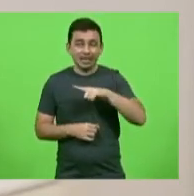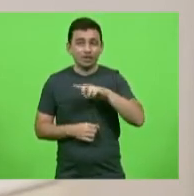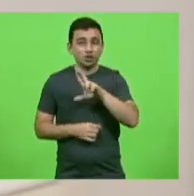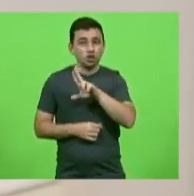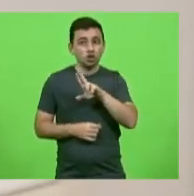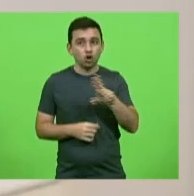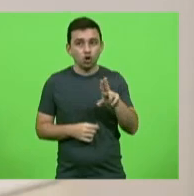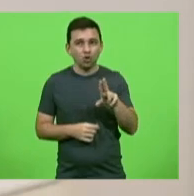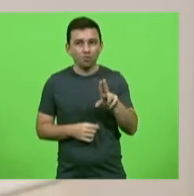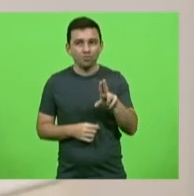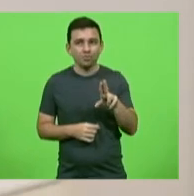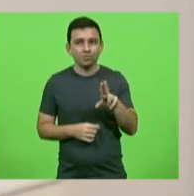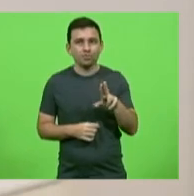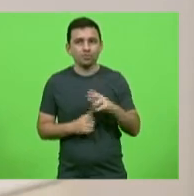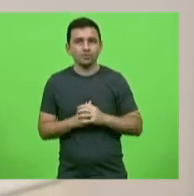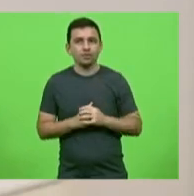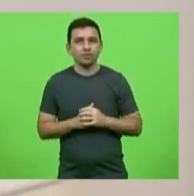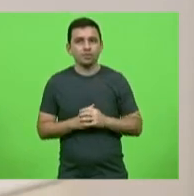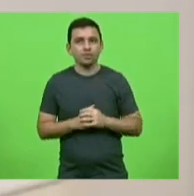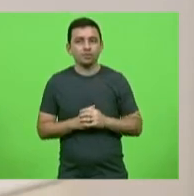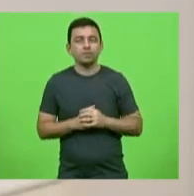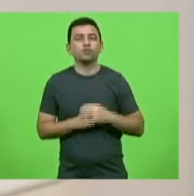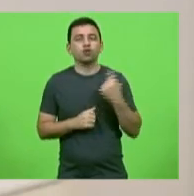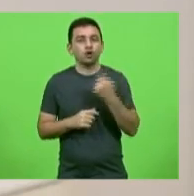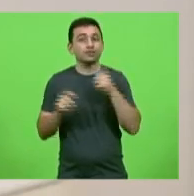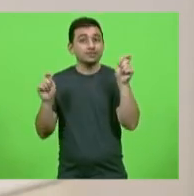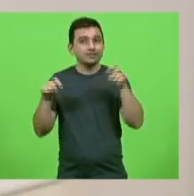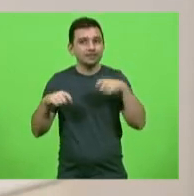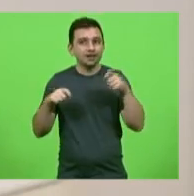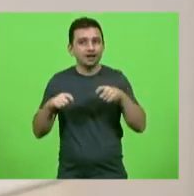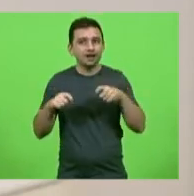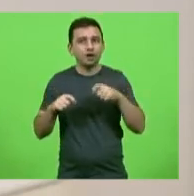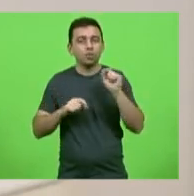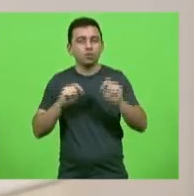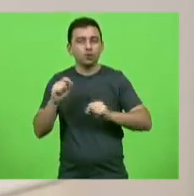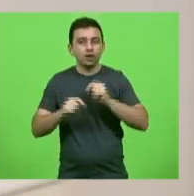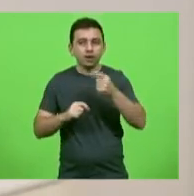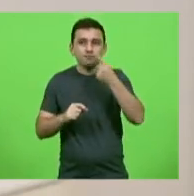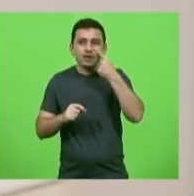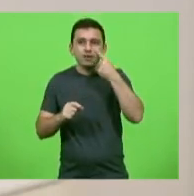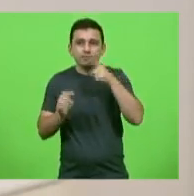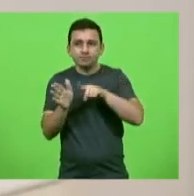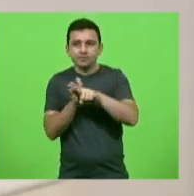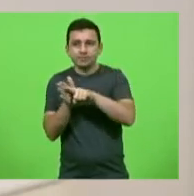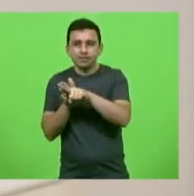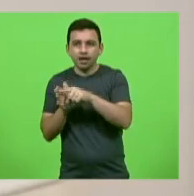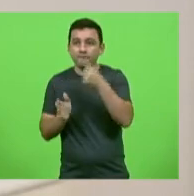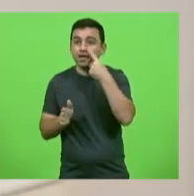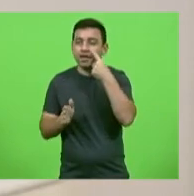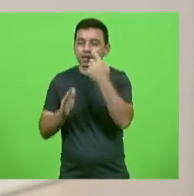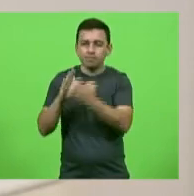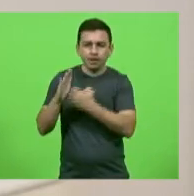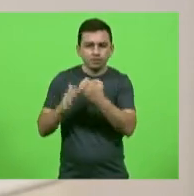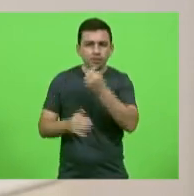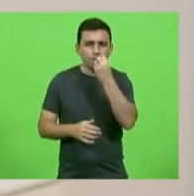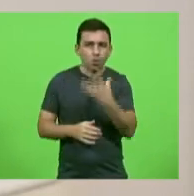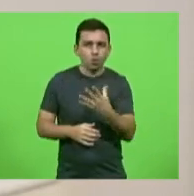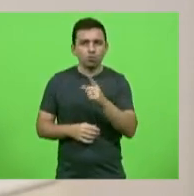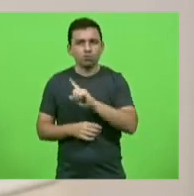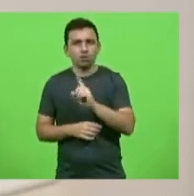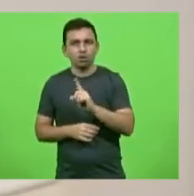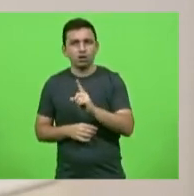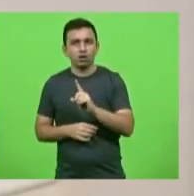não... nós poderíamos ter feito um levantamento prévio sobre a idoneidade da Veigamed, que o nosso pessoal